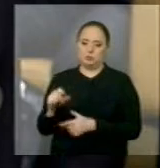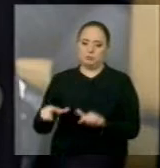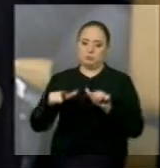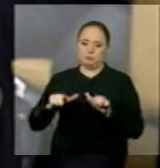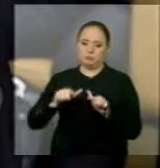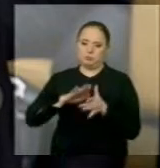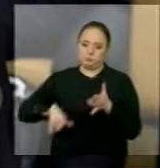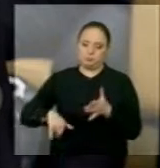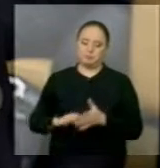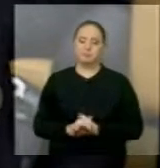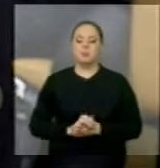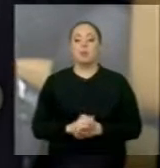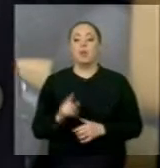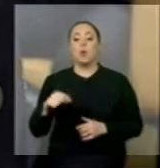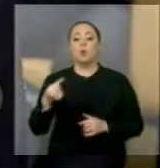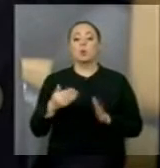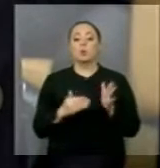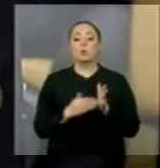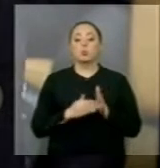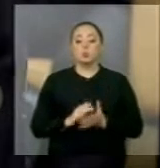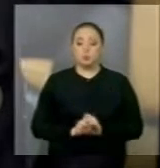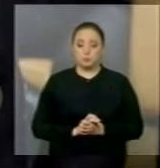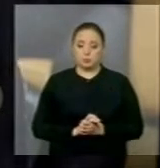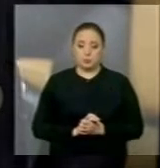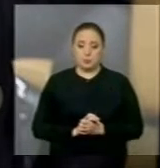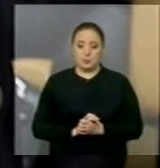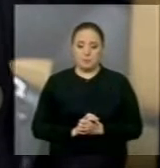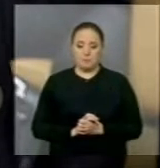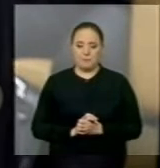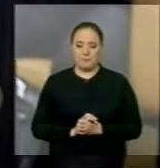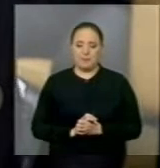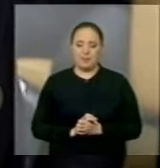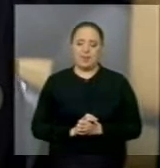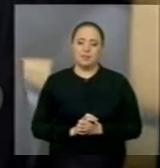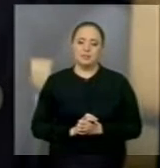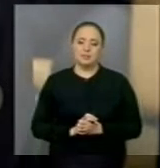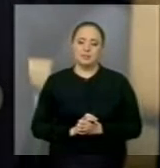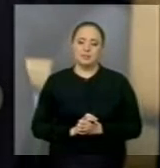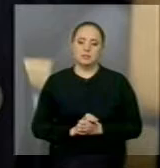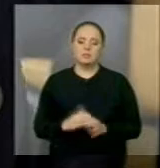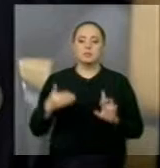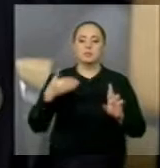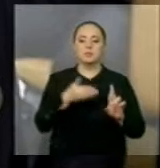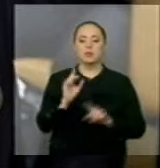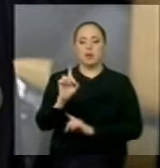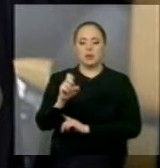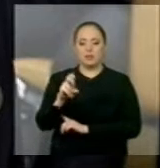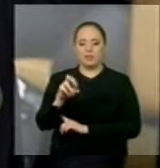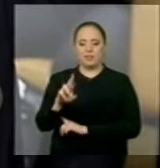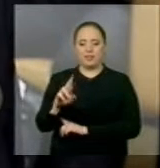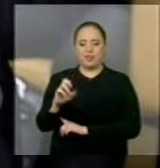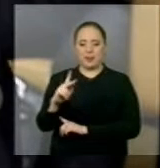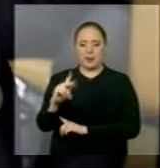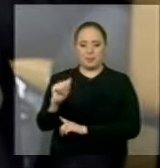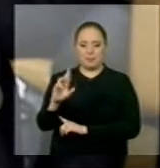último aspecto, apenas para encerrar, há também a referência, ainda que breve, acerca do dever de reparar ou de reparação